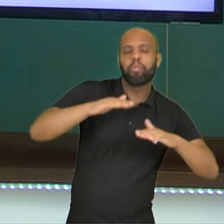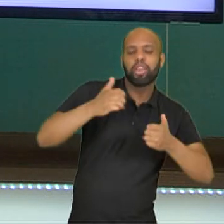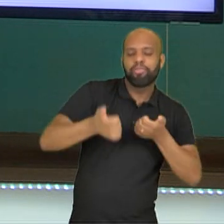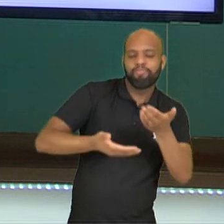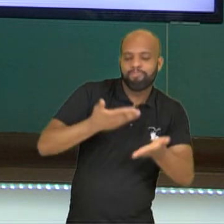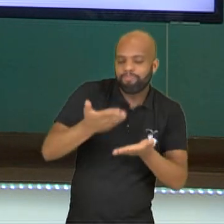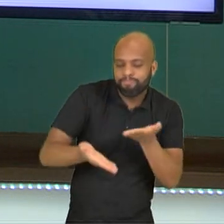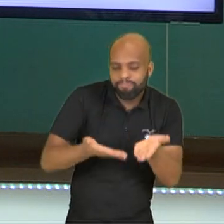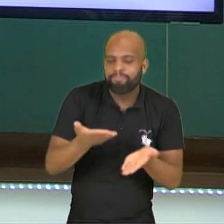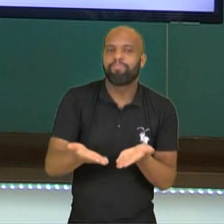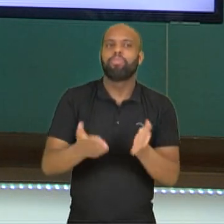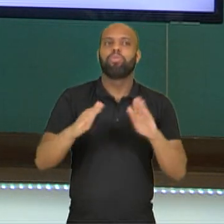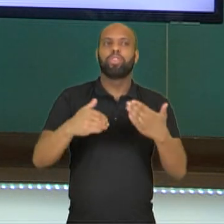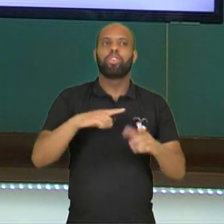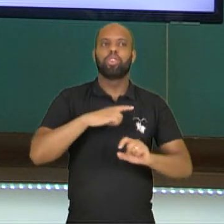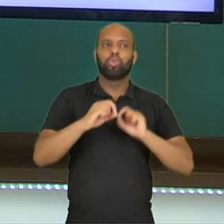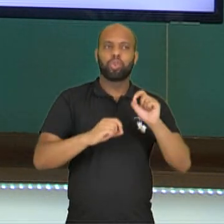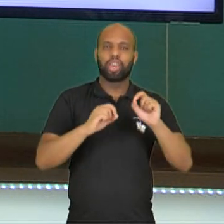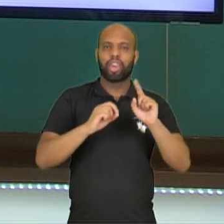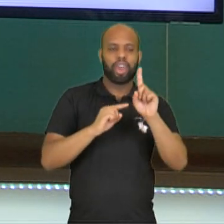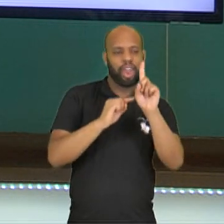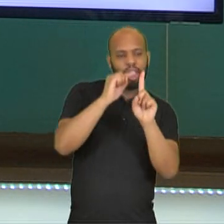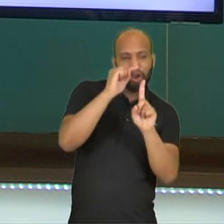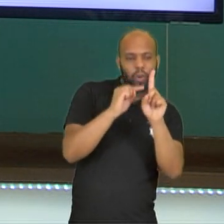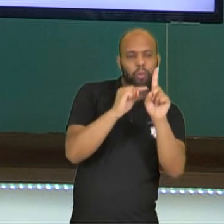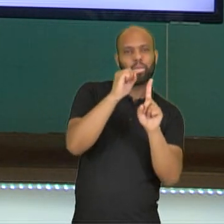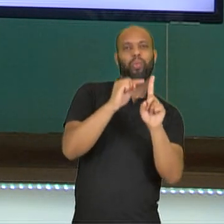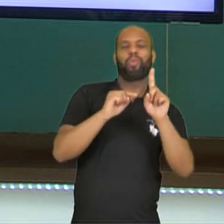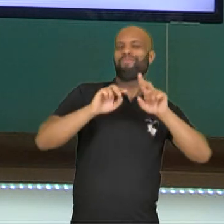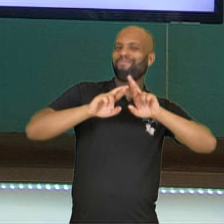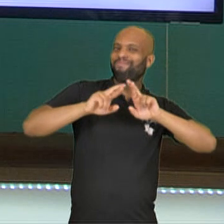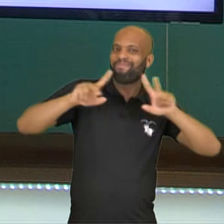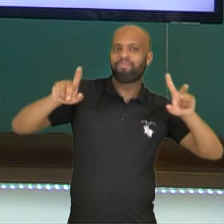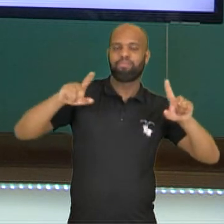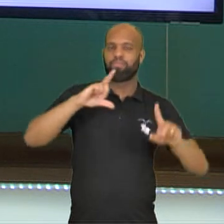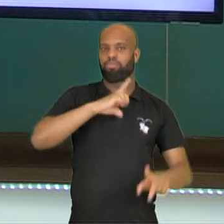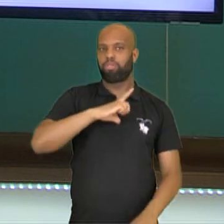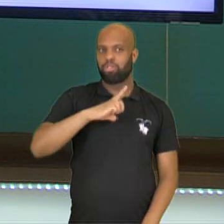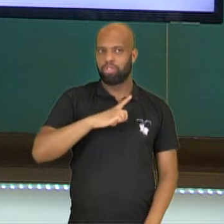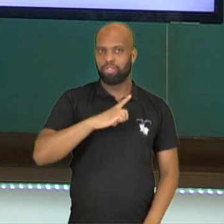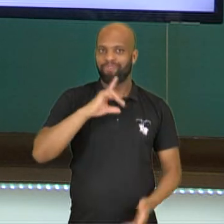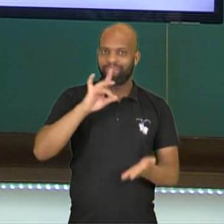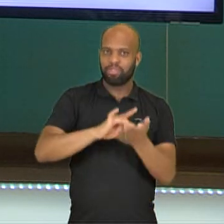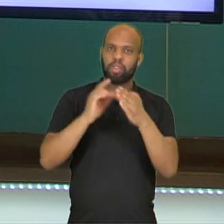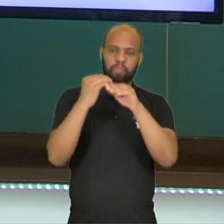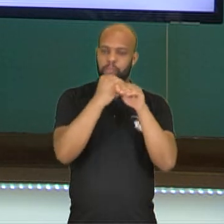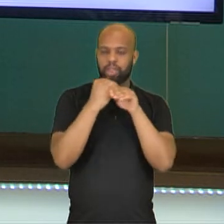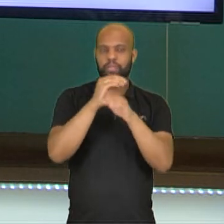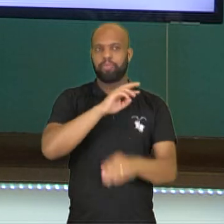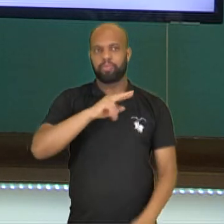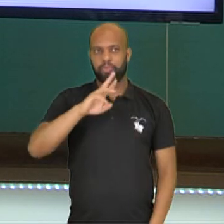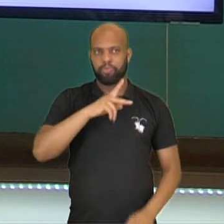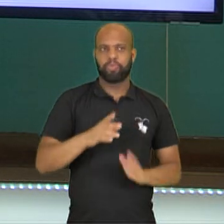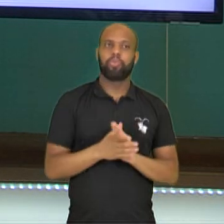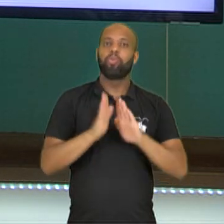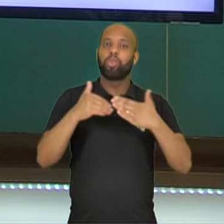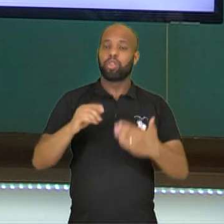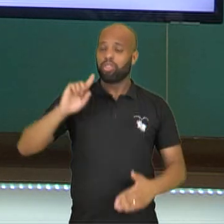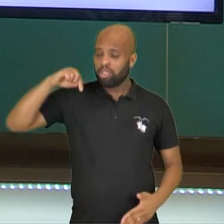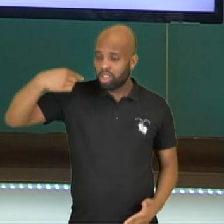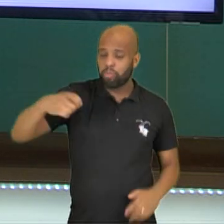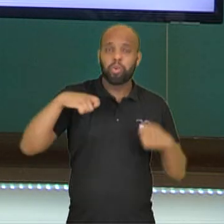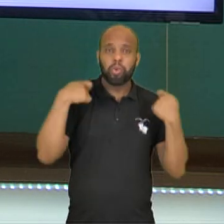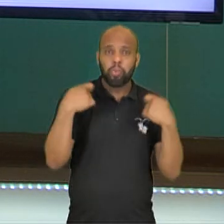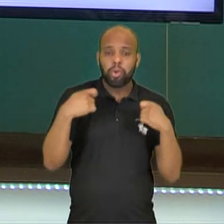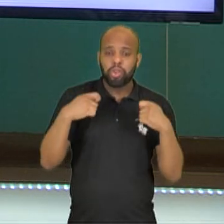construtor, você tinha tamanhos de alturas diferentes que tinha ali, certo? Bem, depois disso, houve a necessidade